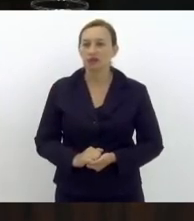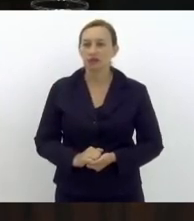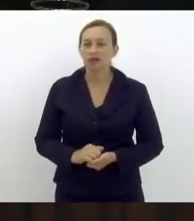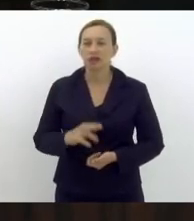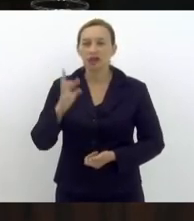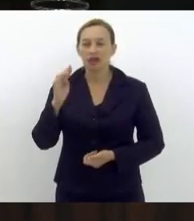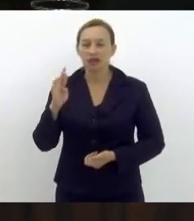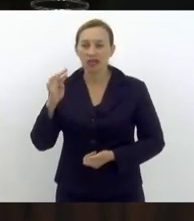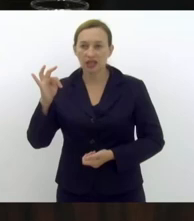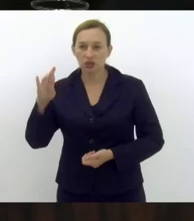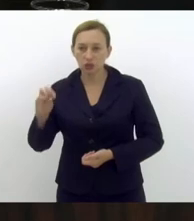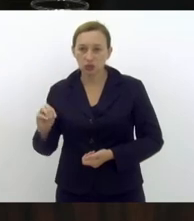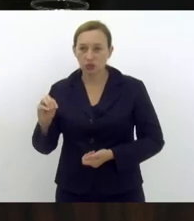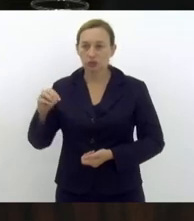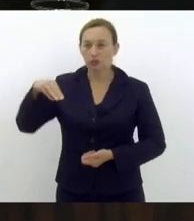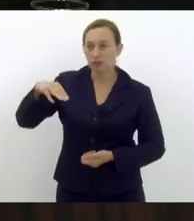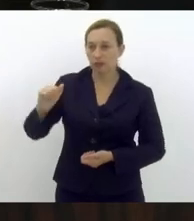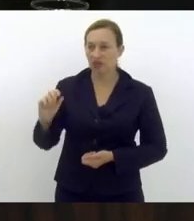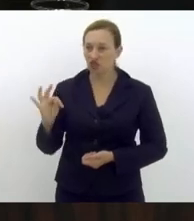Renato Machado,